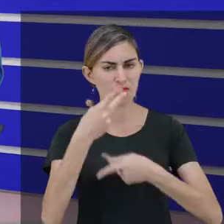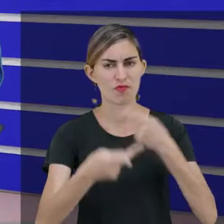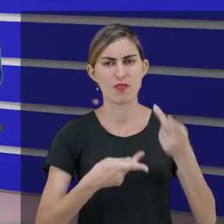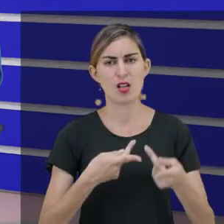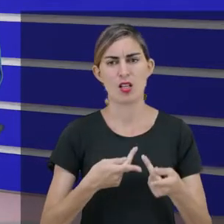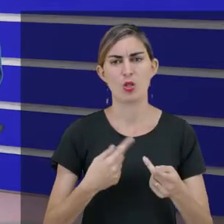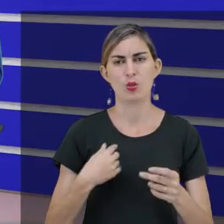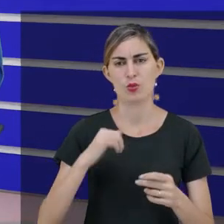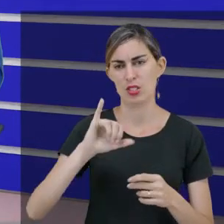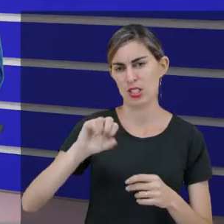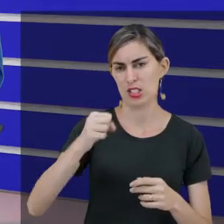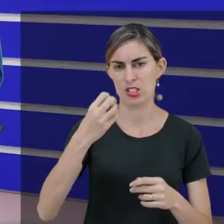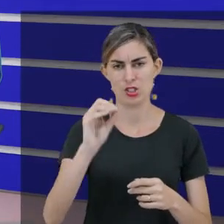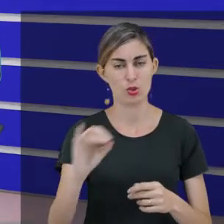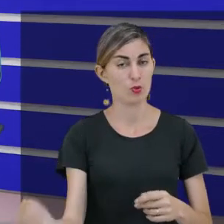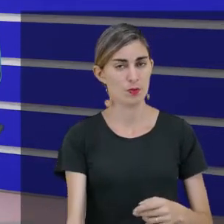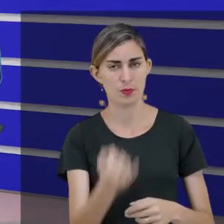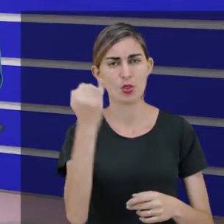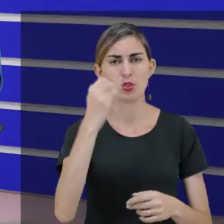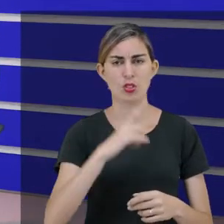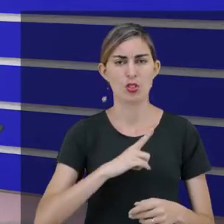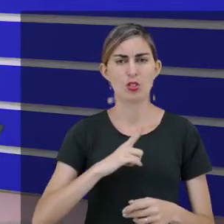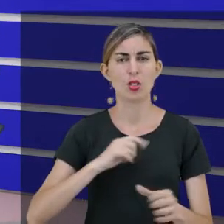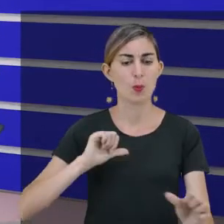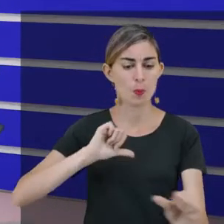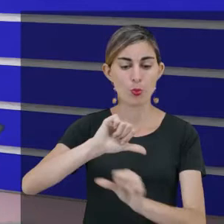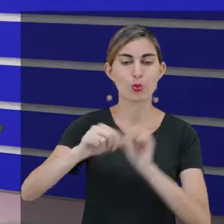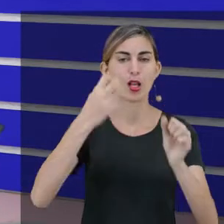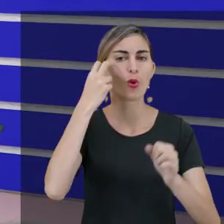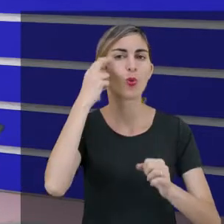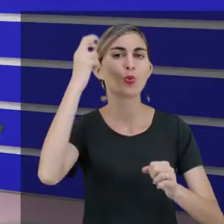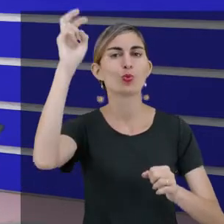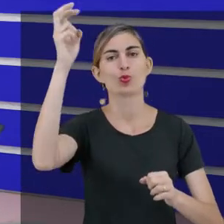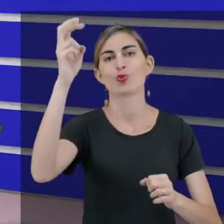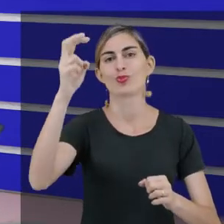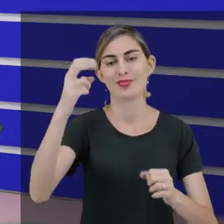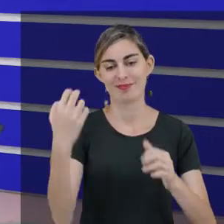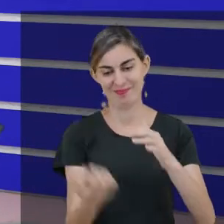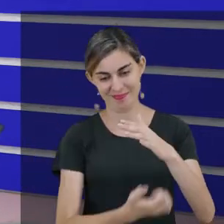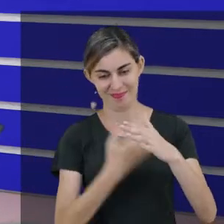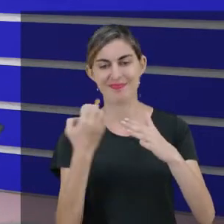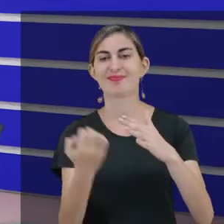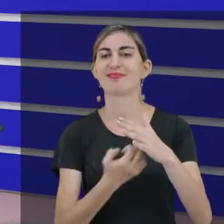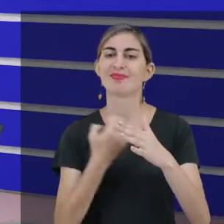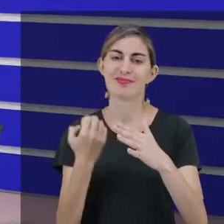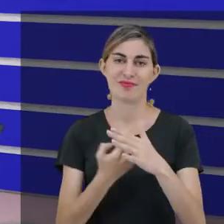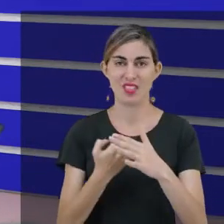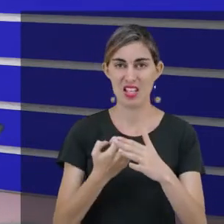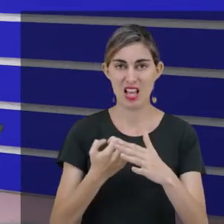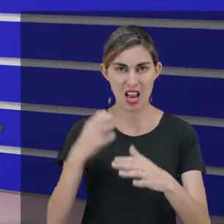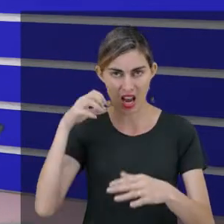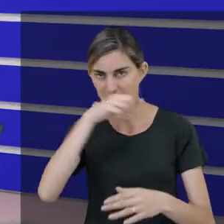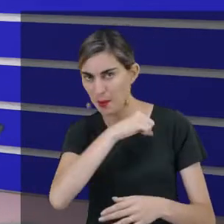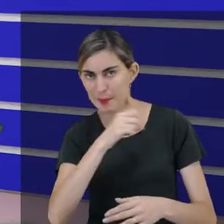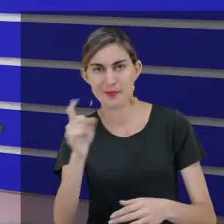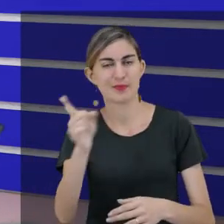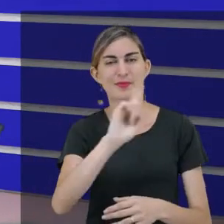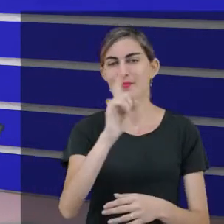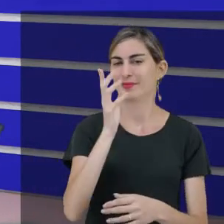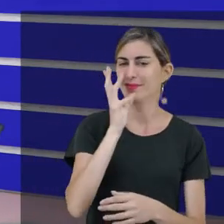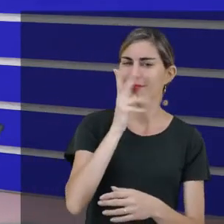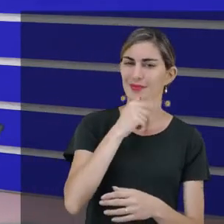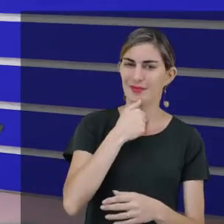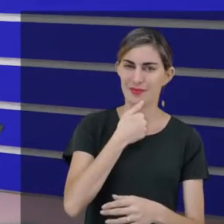partir para uma ISO, é importante dizer que eu tenho que mudar a cultura dessa empresa. Cultura não se muda da noite para o dia.